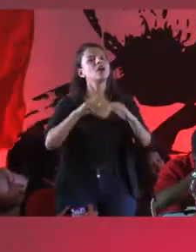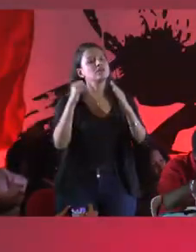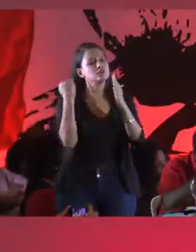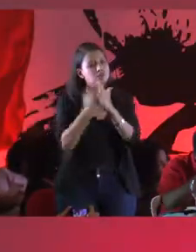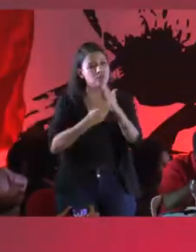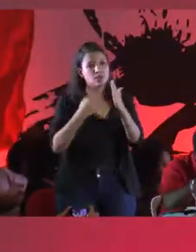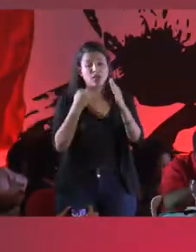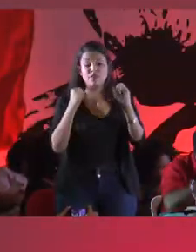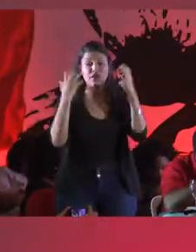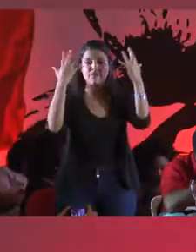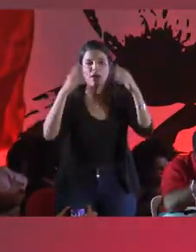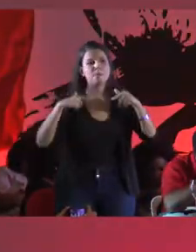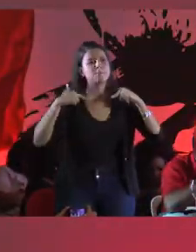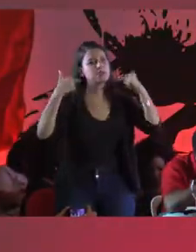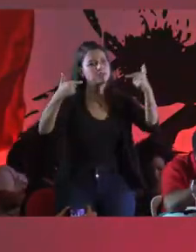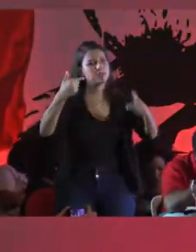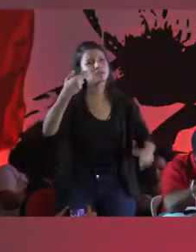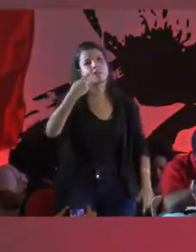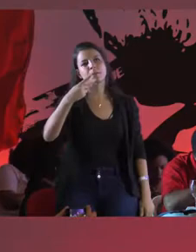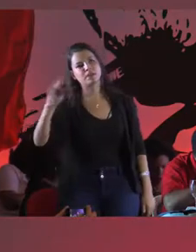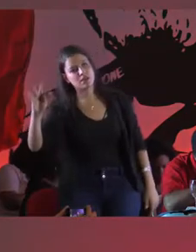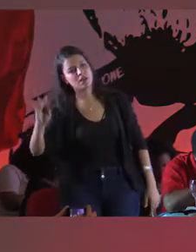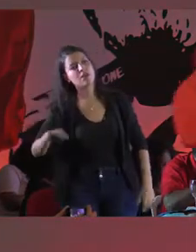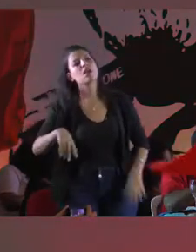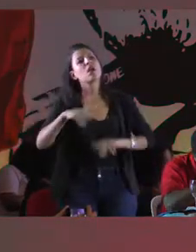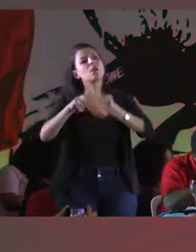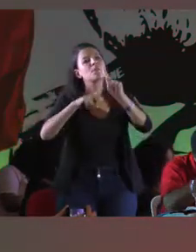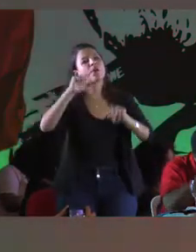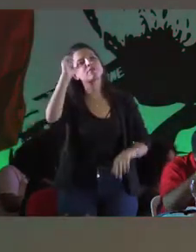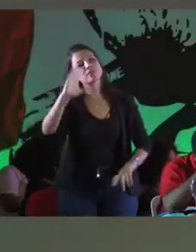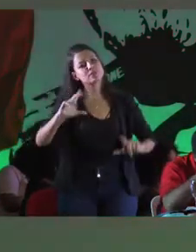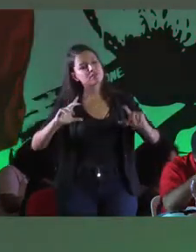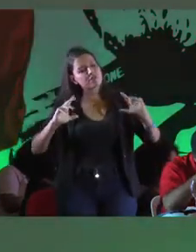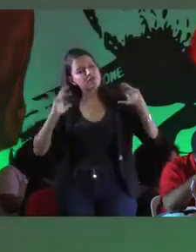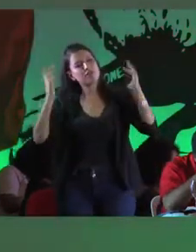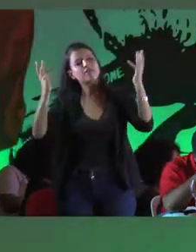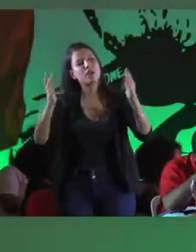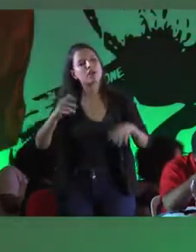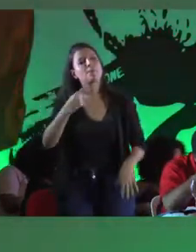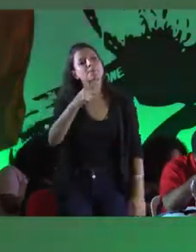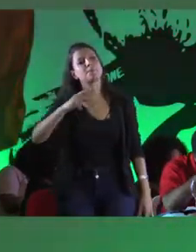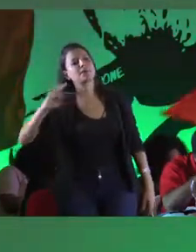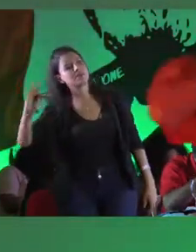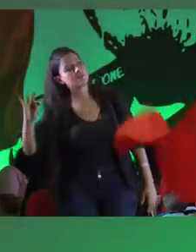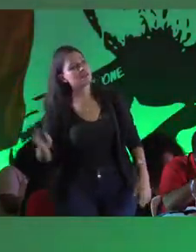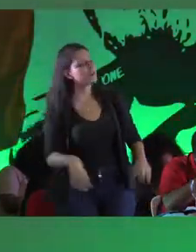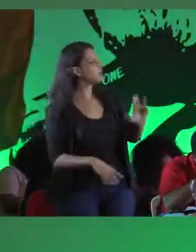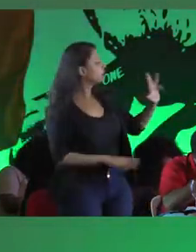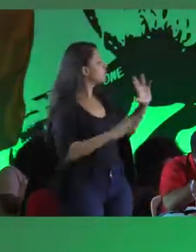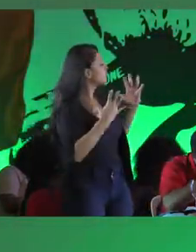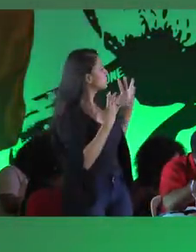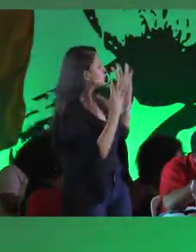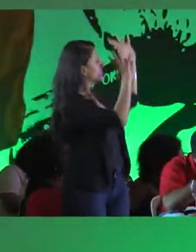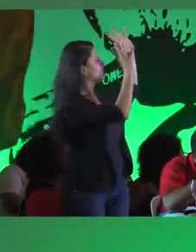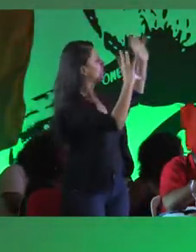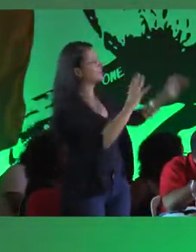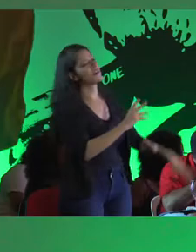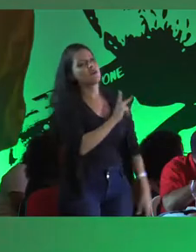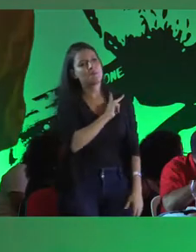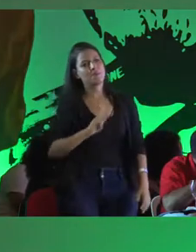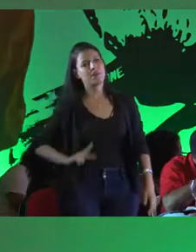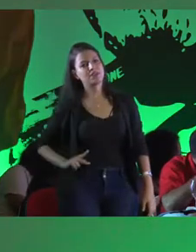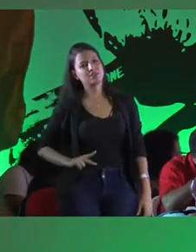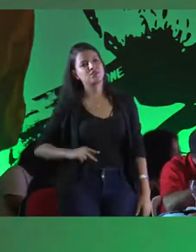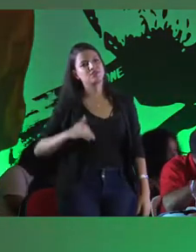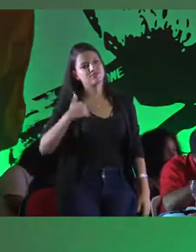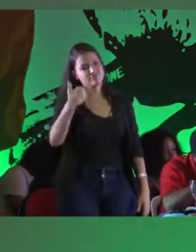PT, viva o povo brasileiro, viva o Partido dos Trabalhadores e viva Lula, o futuro próximo